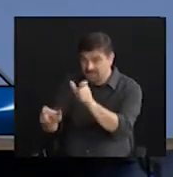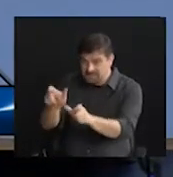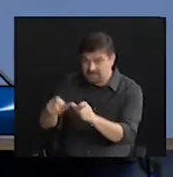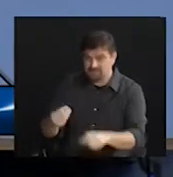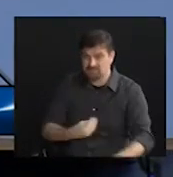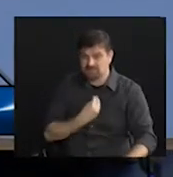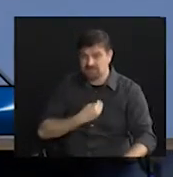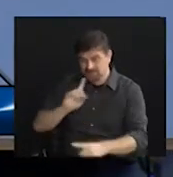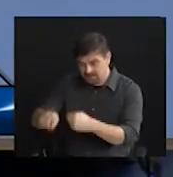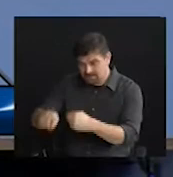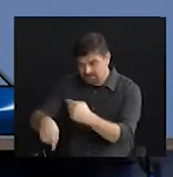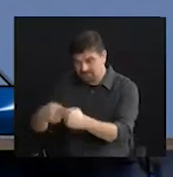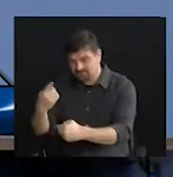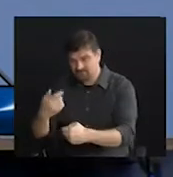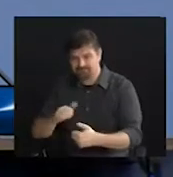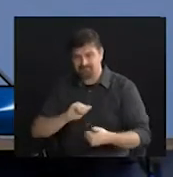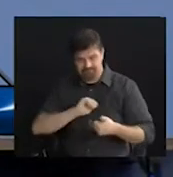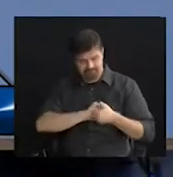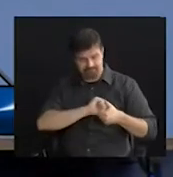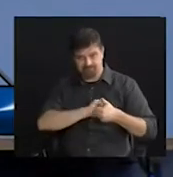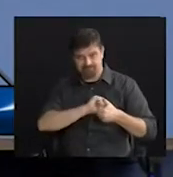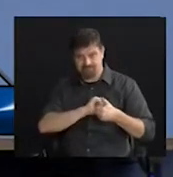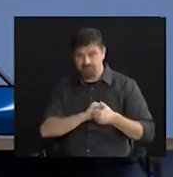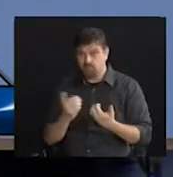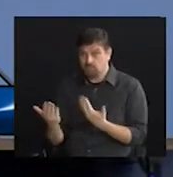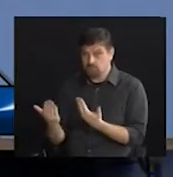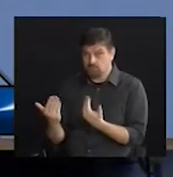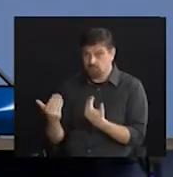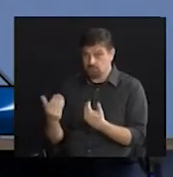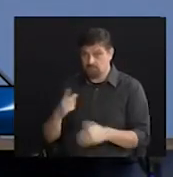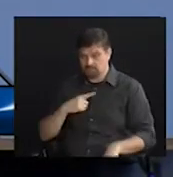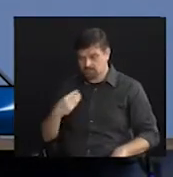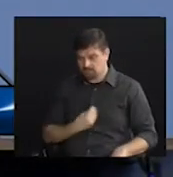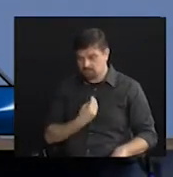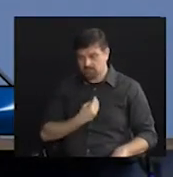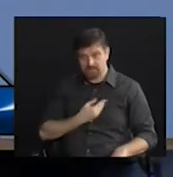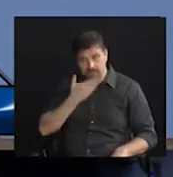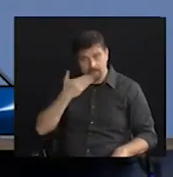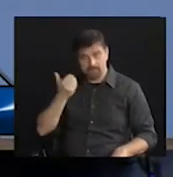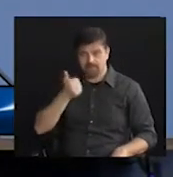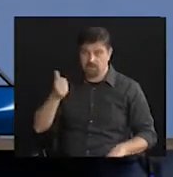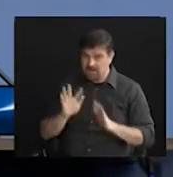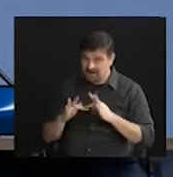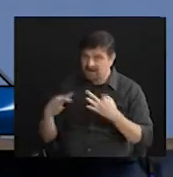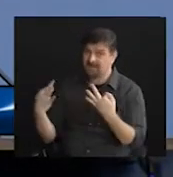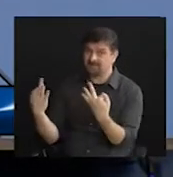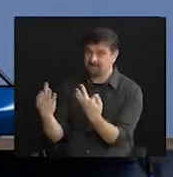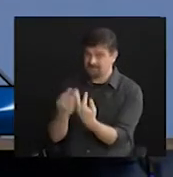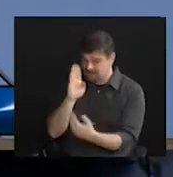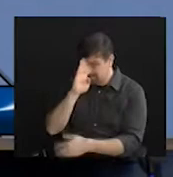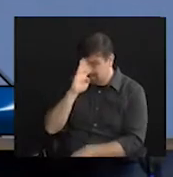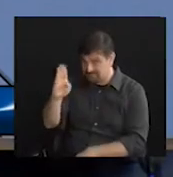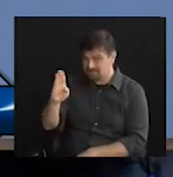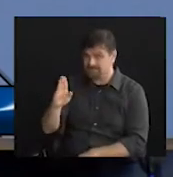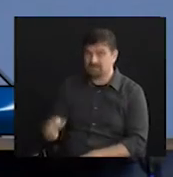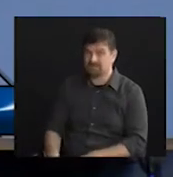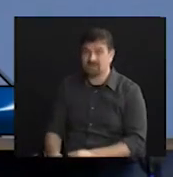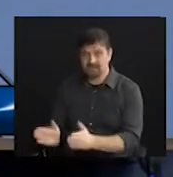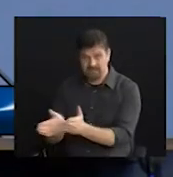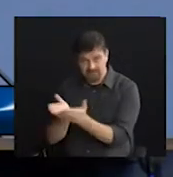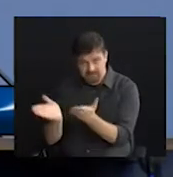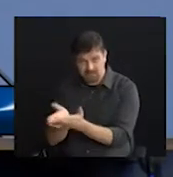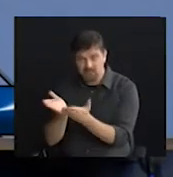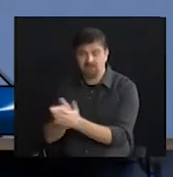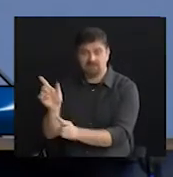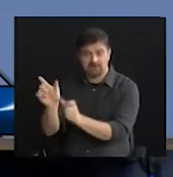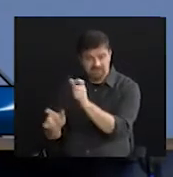para a melhoria da qualidade de vida da nossa juventude, das famílias, especialmente aquelas famílias que são mais desprovidas, que estão aí,